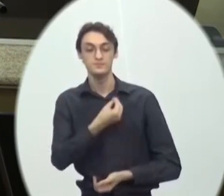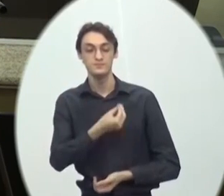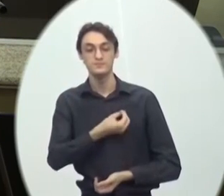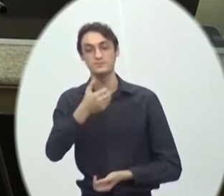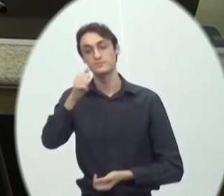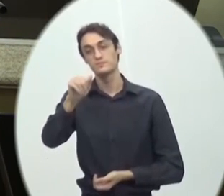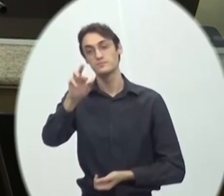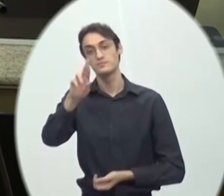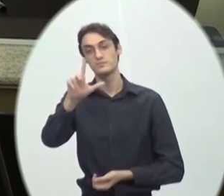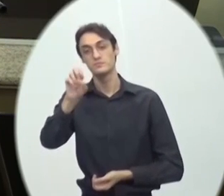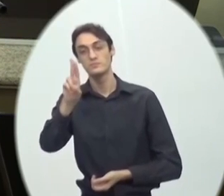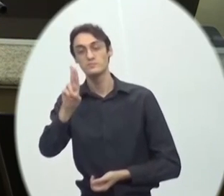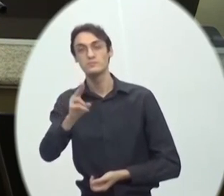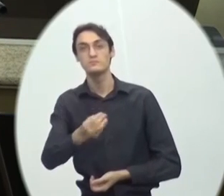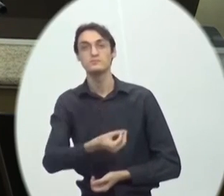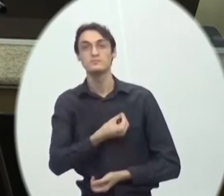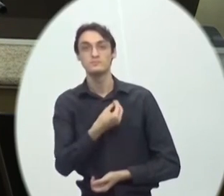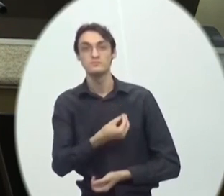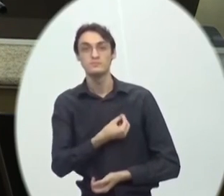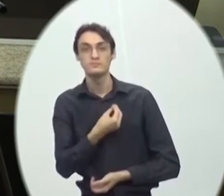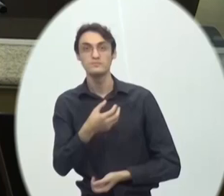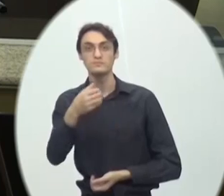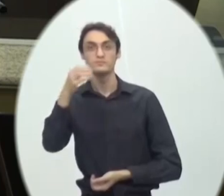Presente. Vereador Arleu da Silveira.